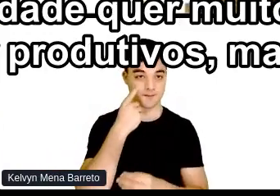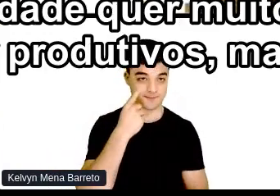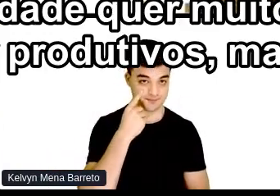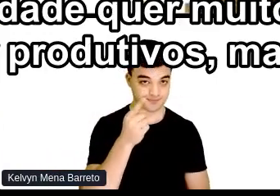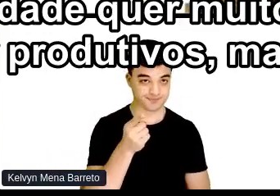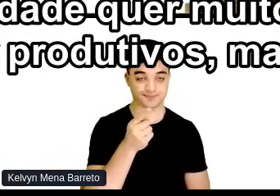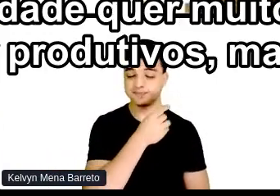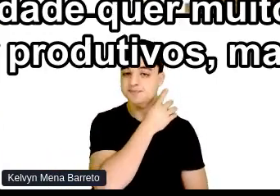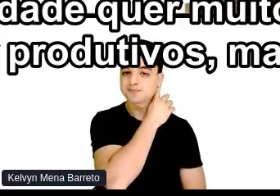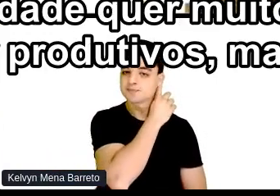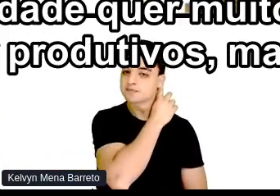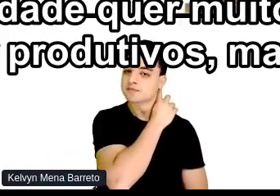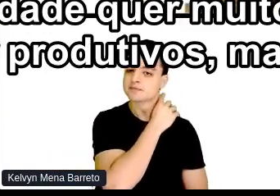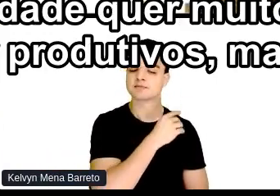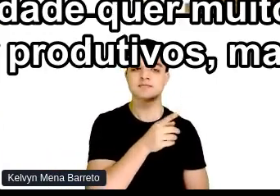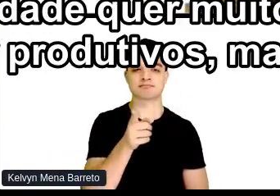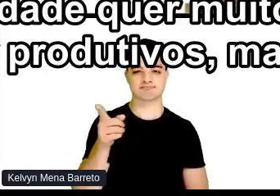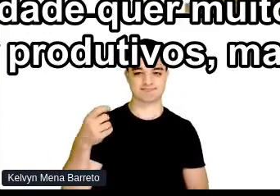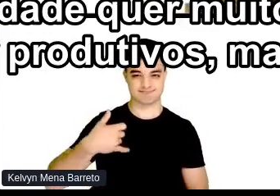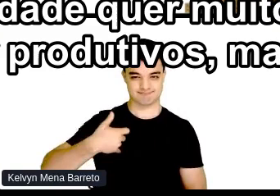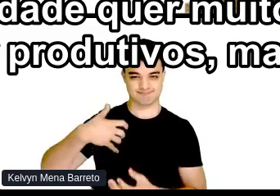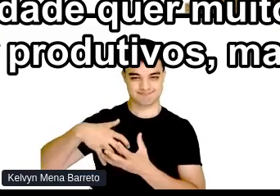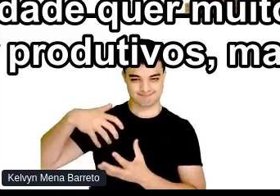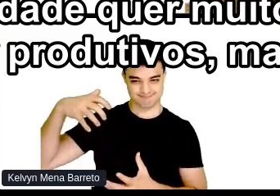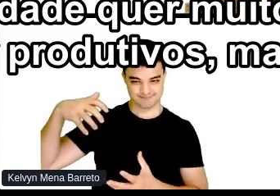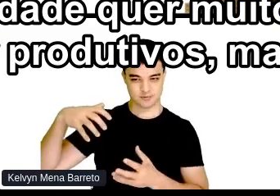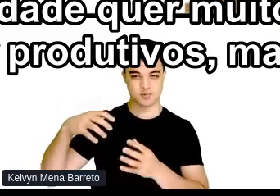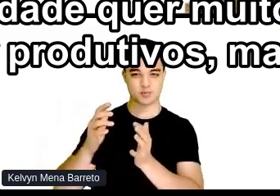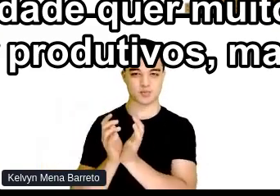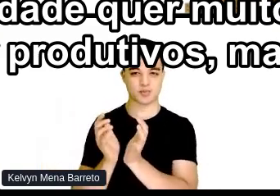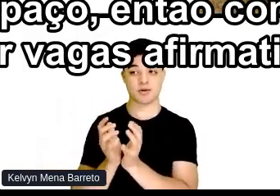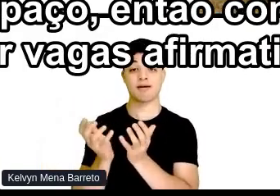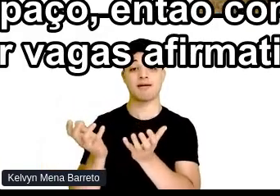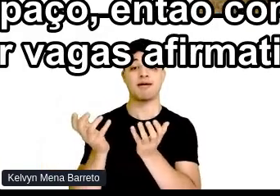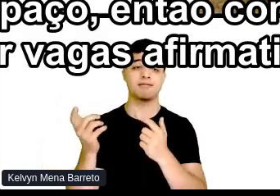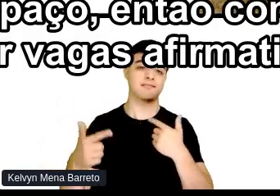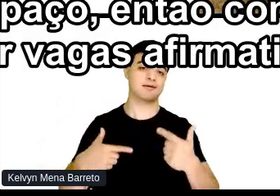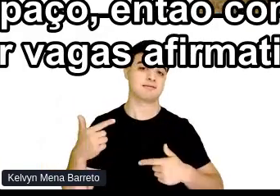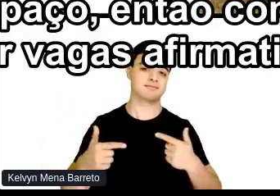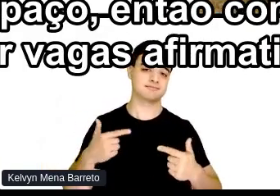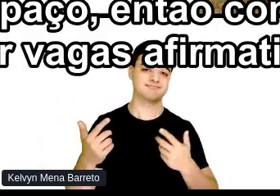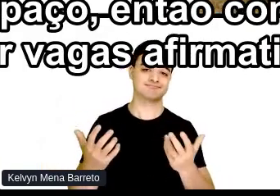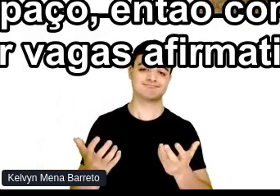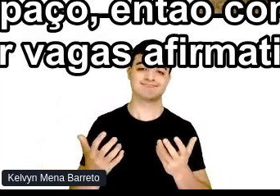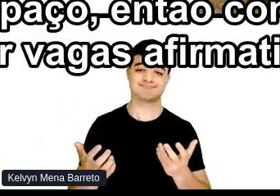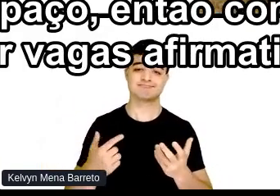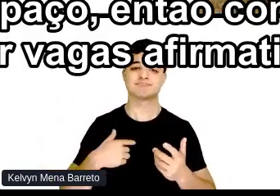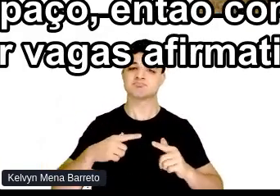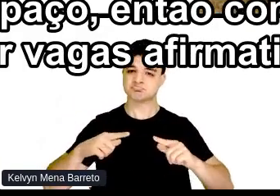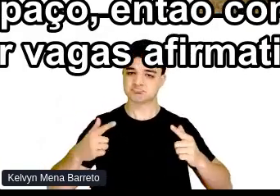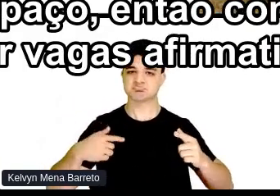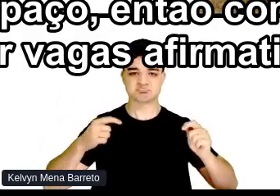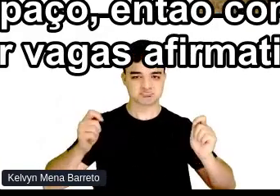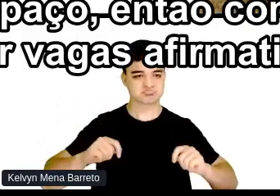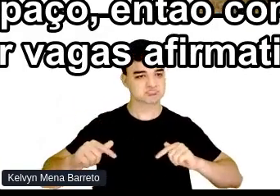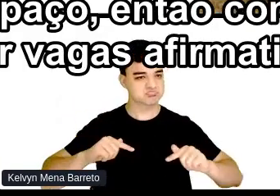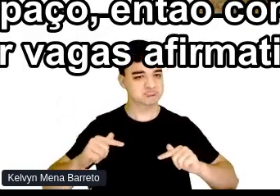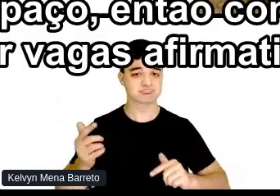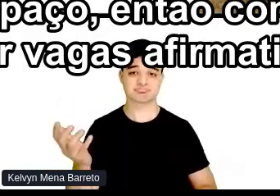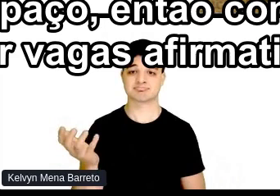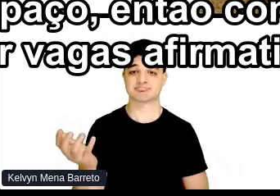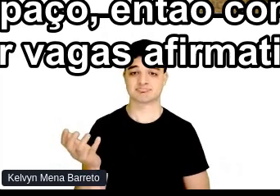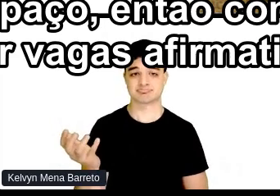muitas vezes, dentro do público na terceira idade, a gente tem vários nichos, né? Então, o público que utiliza o seu aplicativo pode